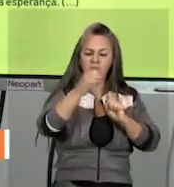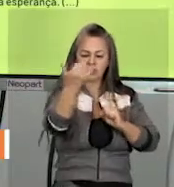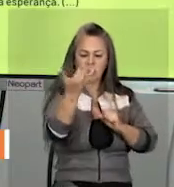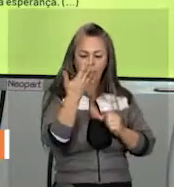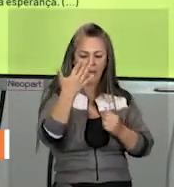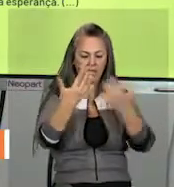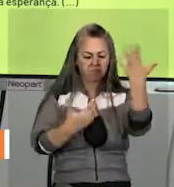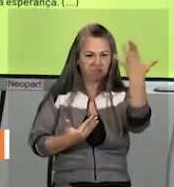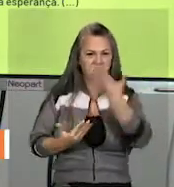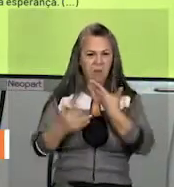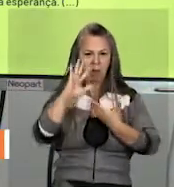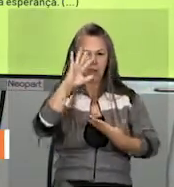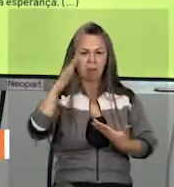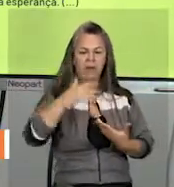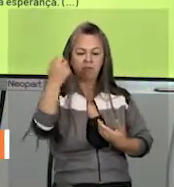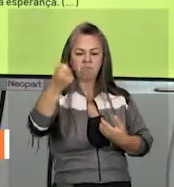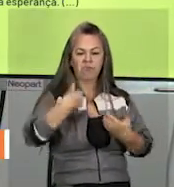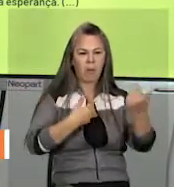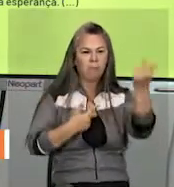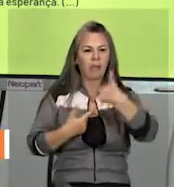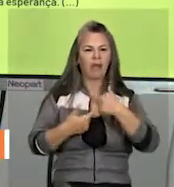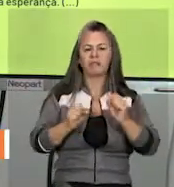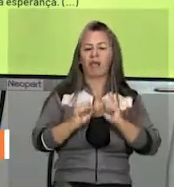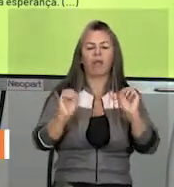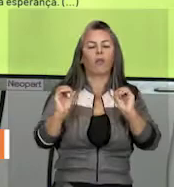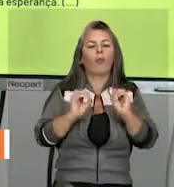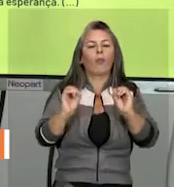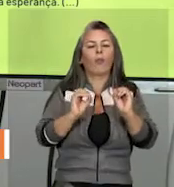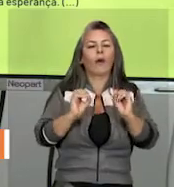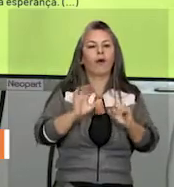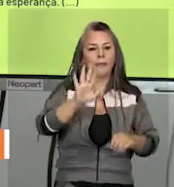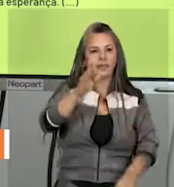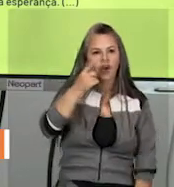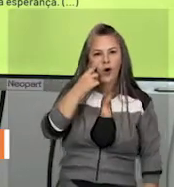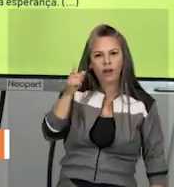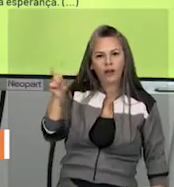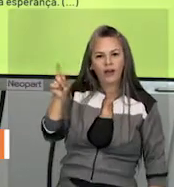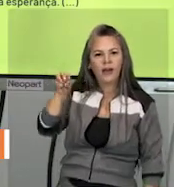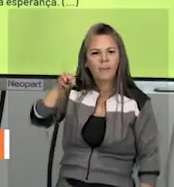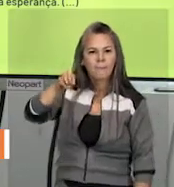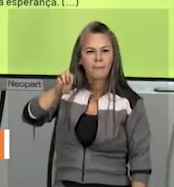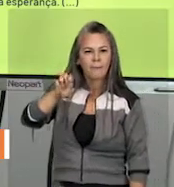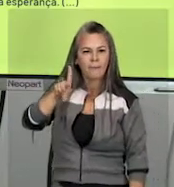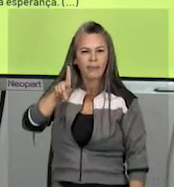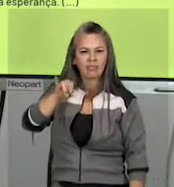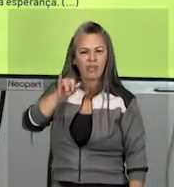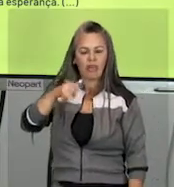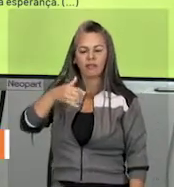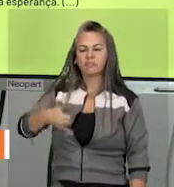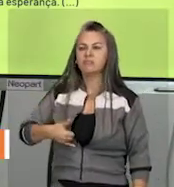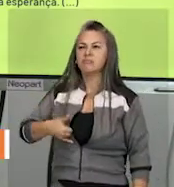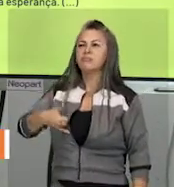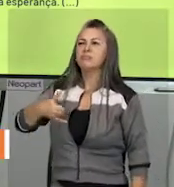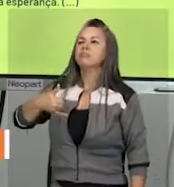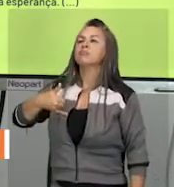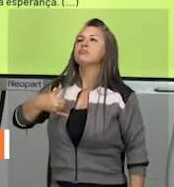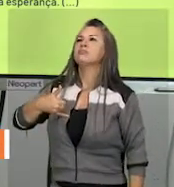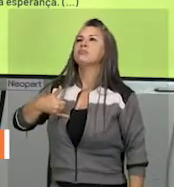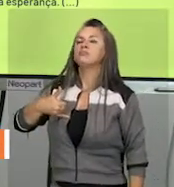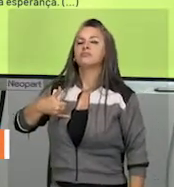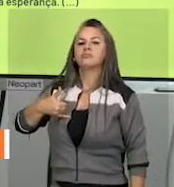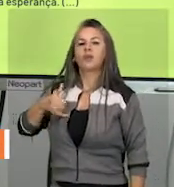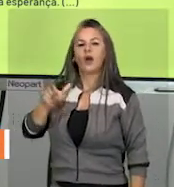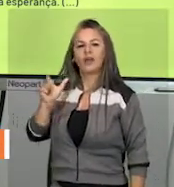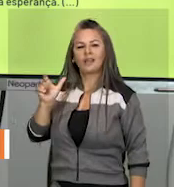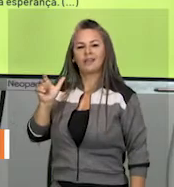nenhum. E ela agora lá, olha ali a rubrica, ela está soberba agora, cheia de si, narizinho empinado. Olha o que